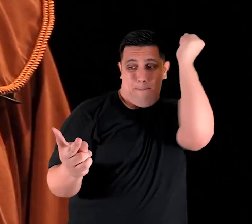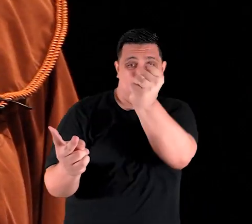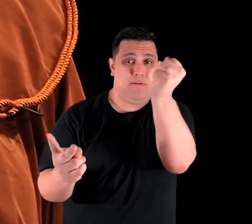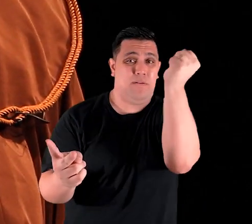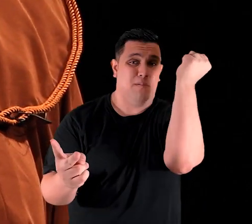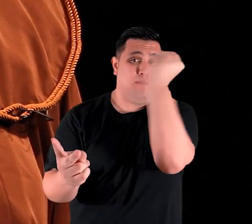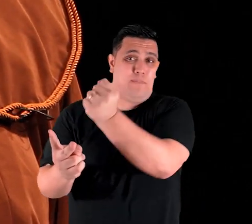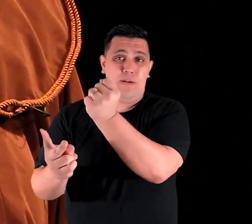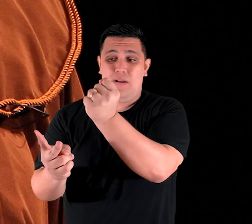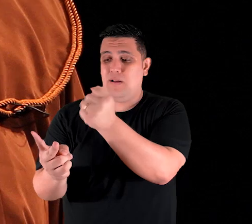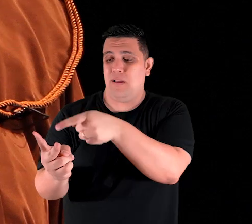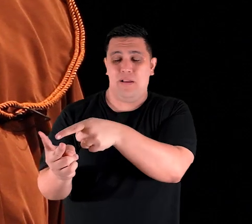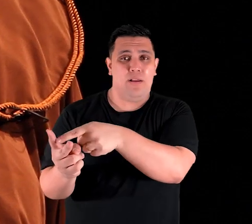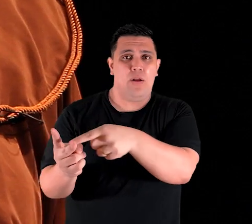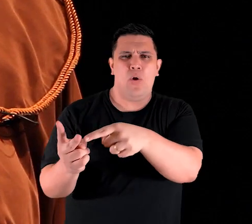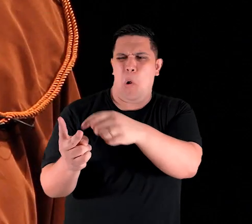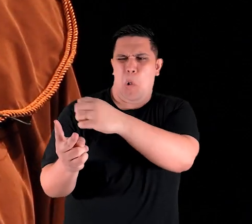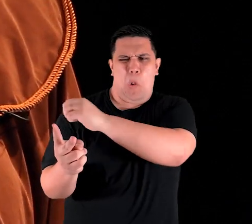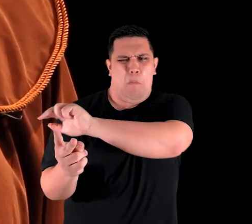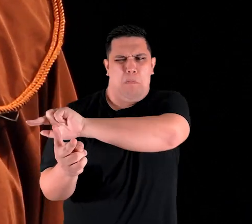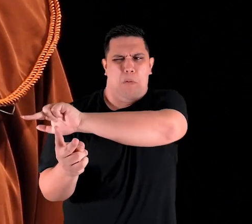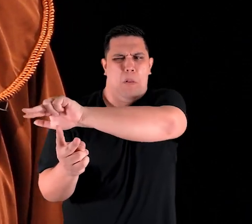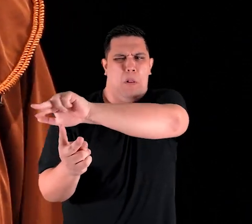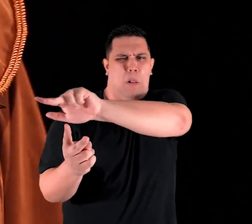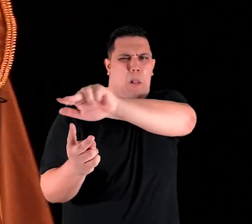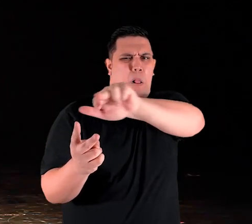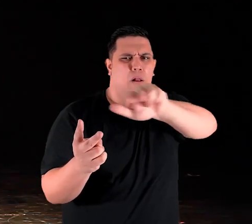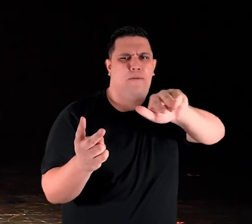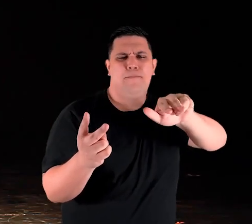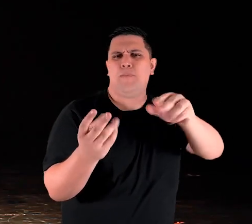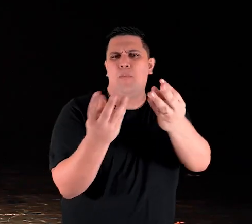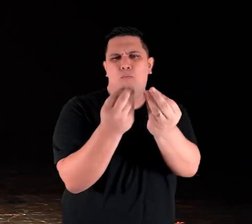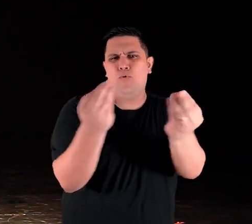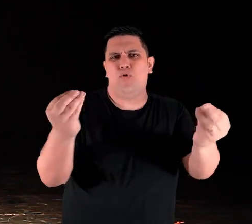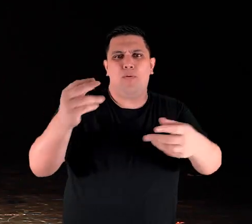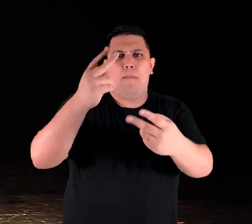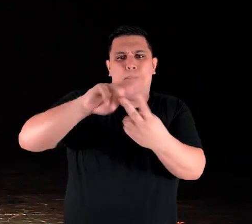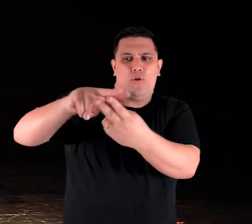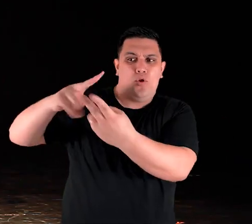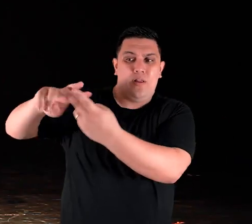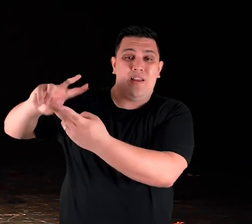Assim como eles, tantos outros prisioneiros foram executados na Bahia.